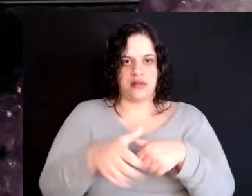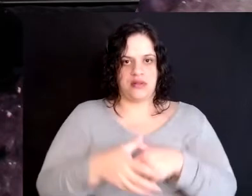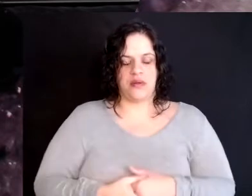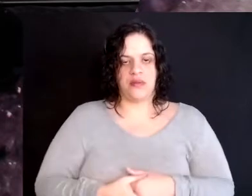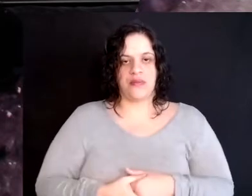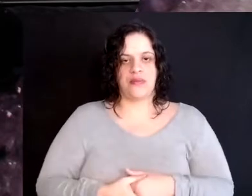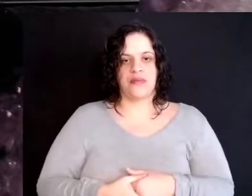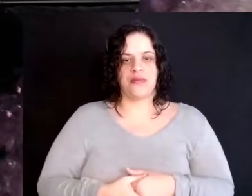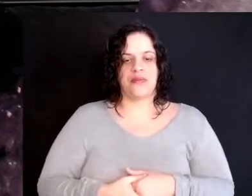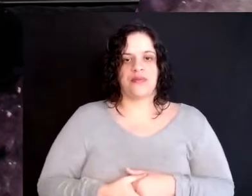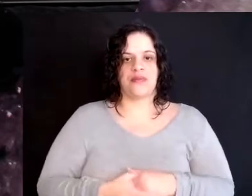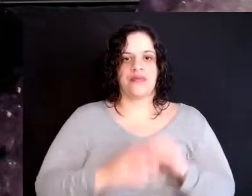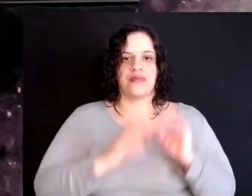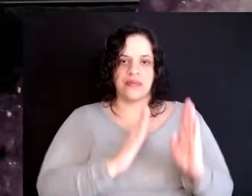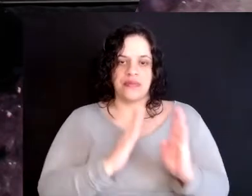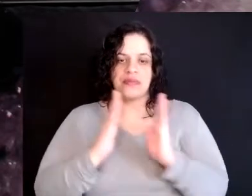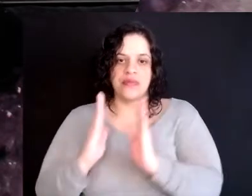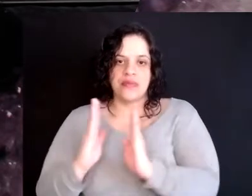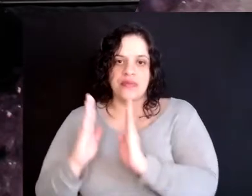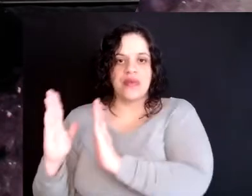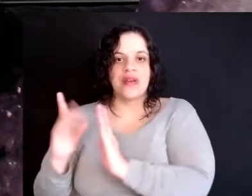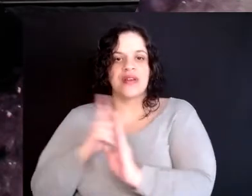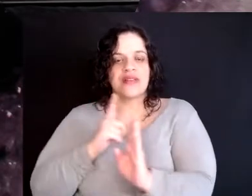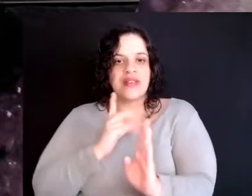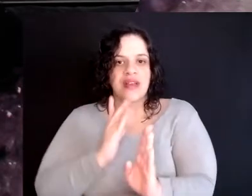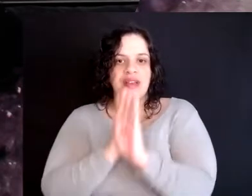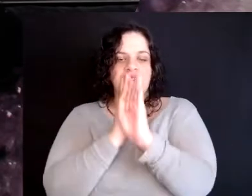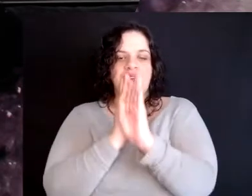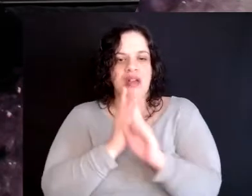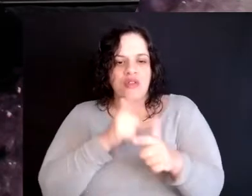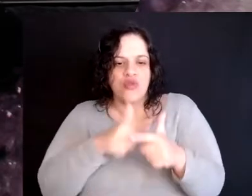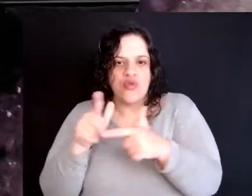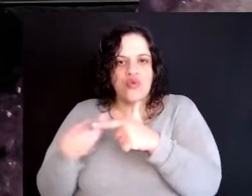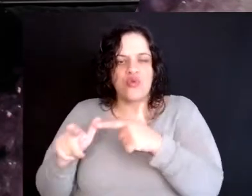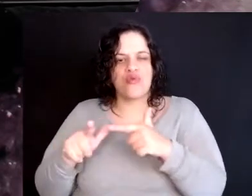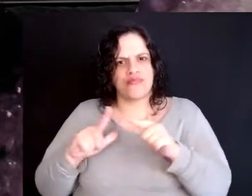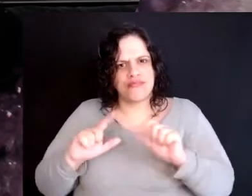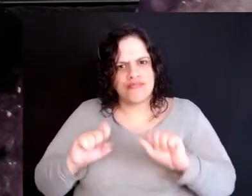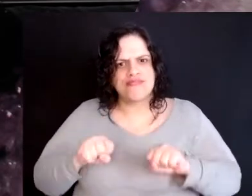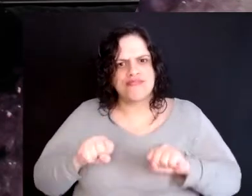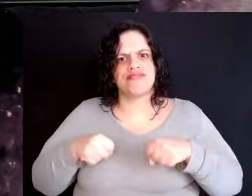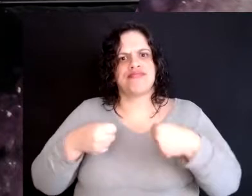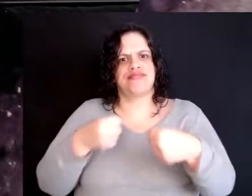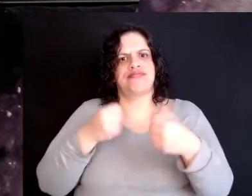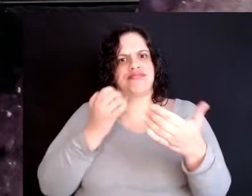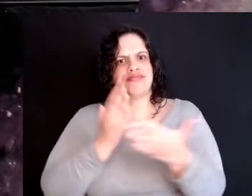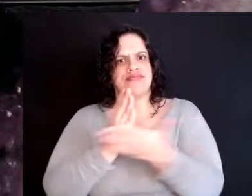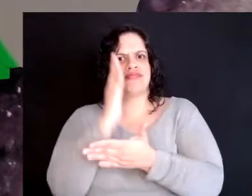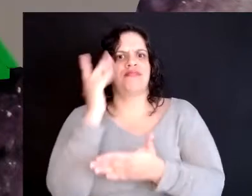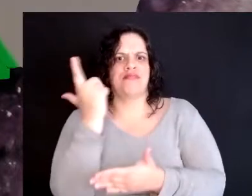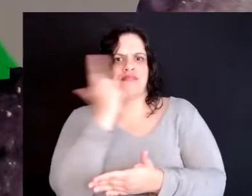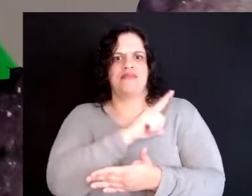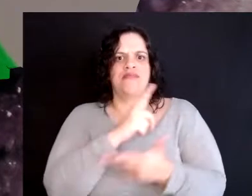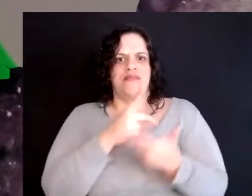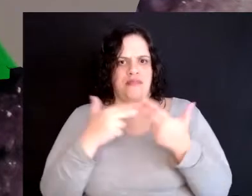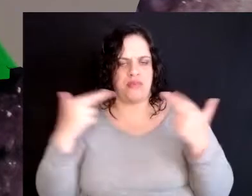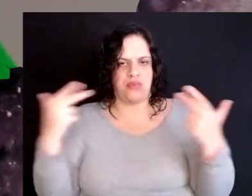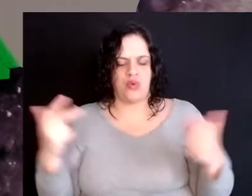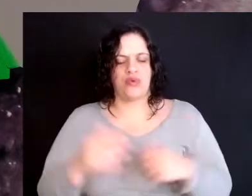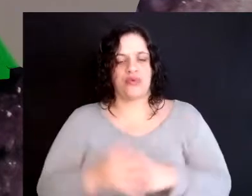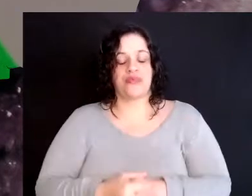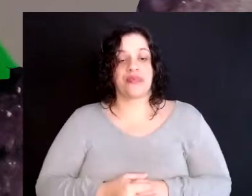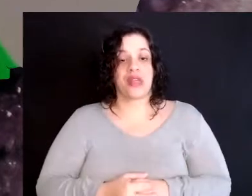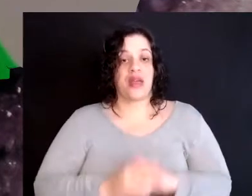cada etapa, sempre um enfrentamento de um obstáculo e sempre uma superação para acontecer. A cada